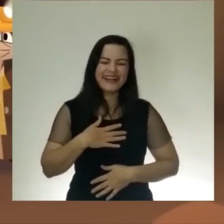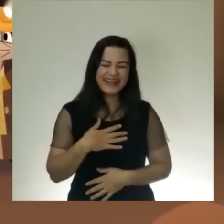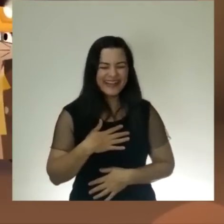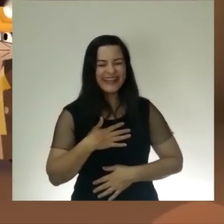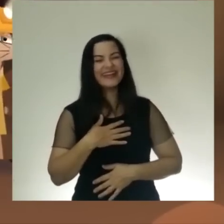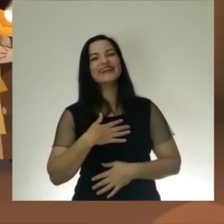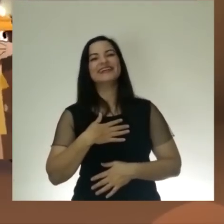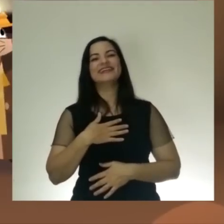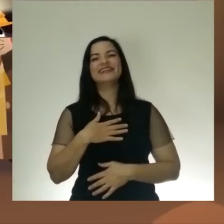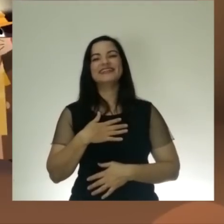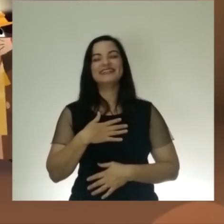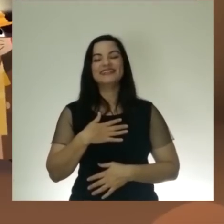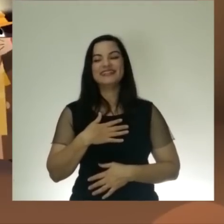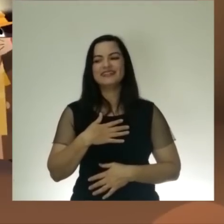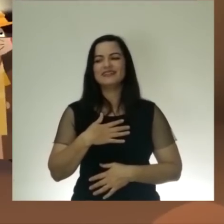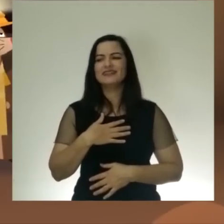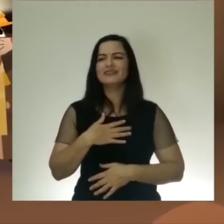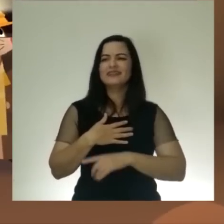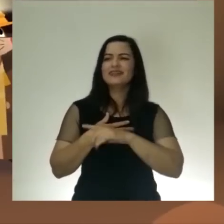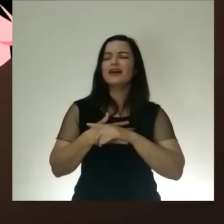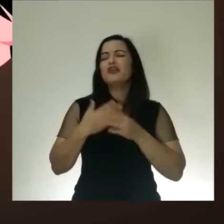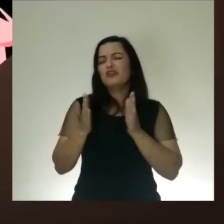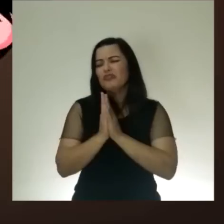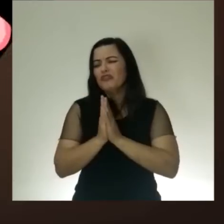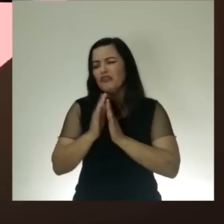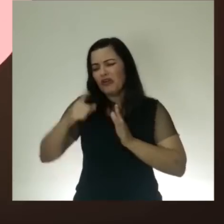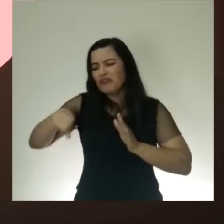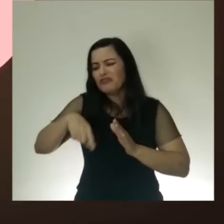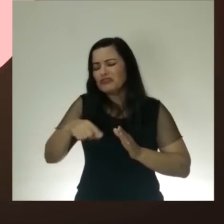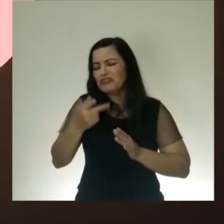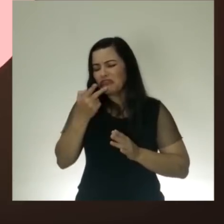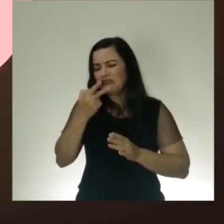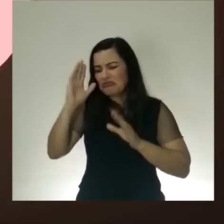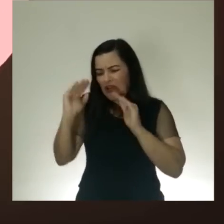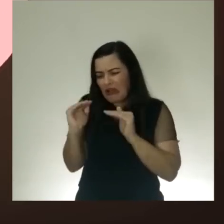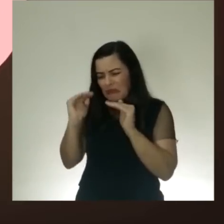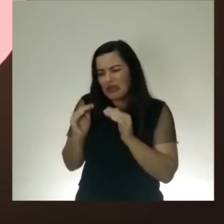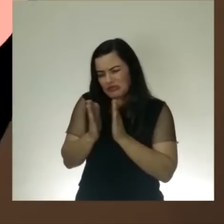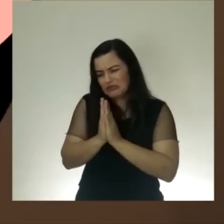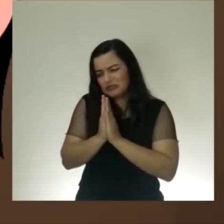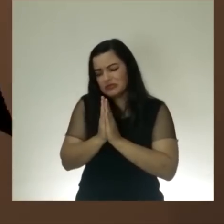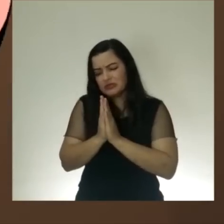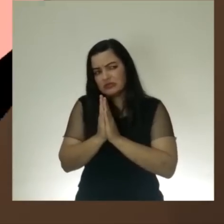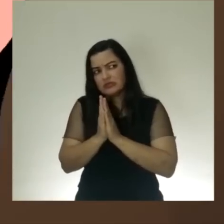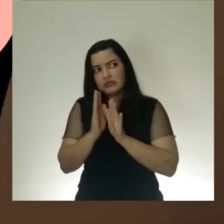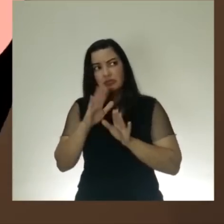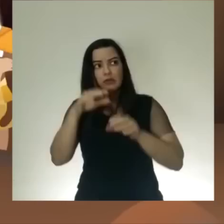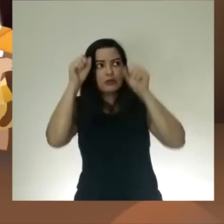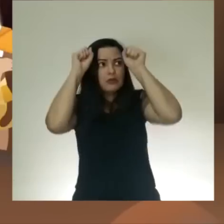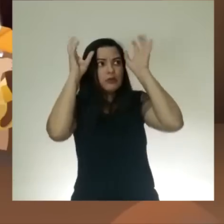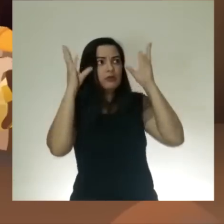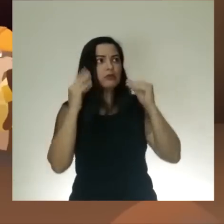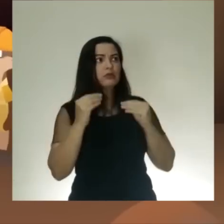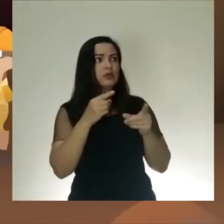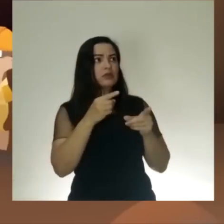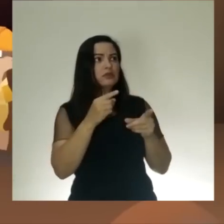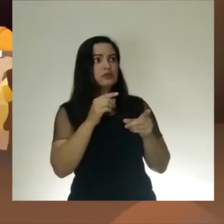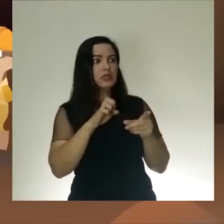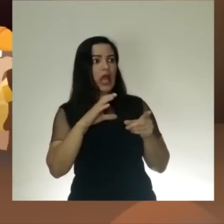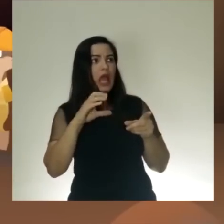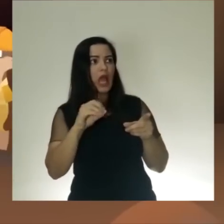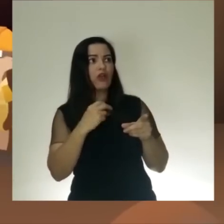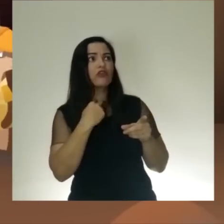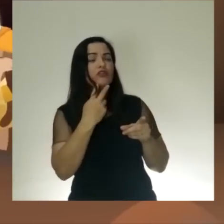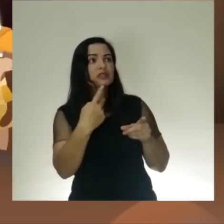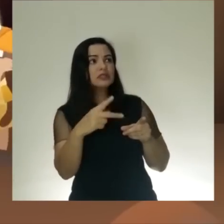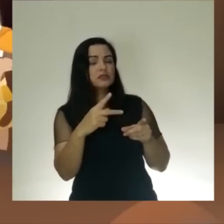Ei, vocês podem falar mais baixo? Luna, isso foi seu eco também? Não! Não